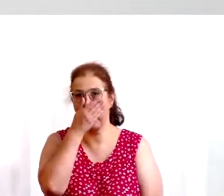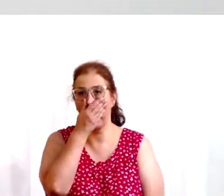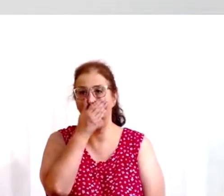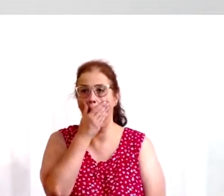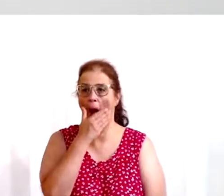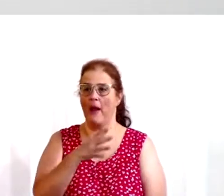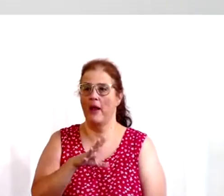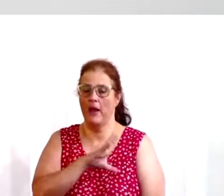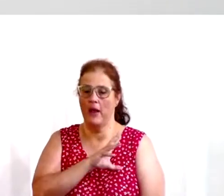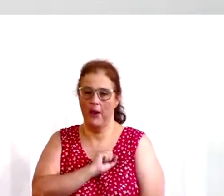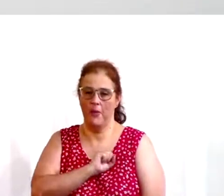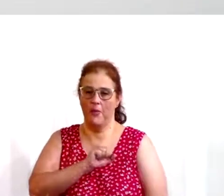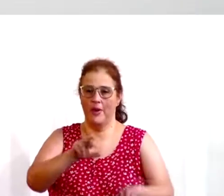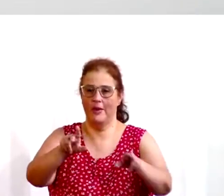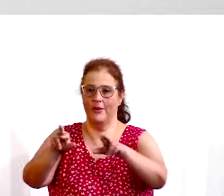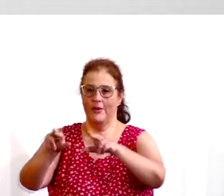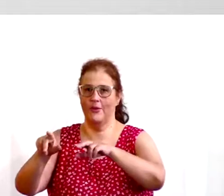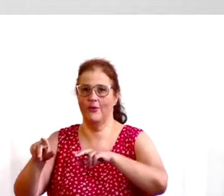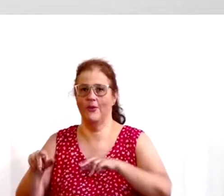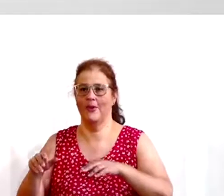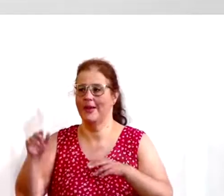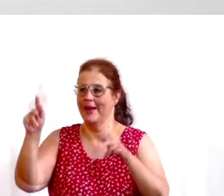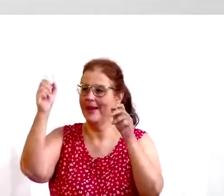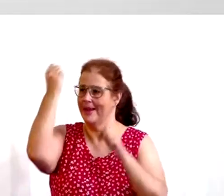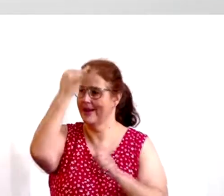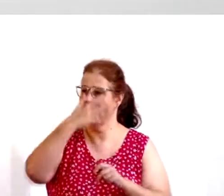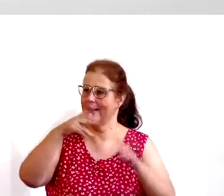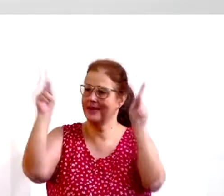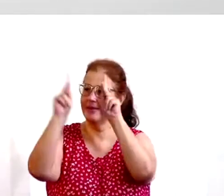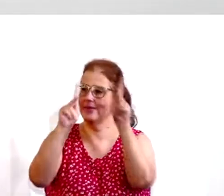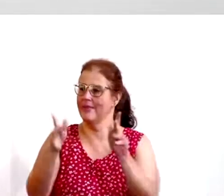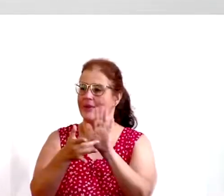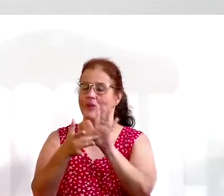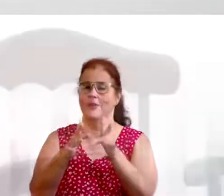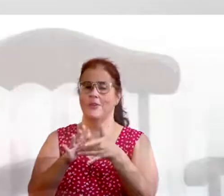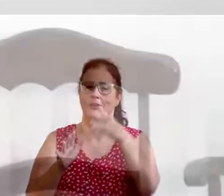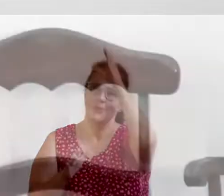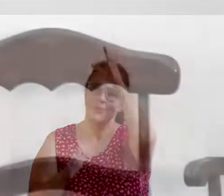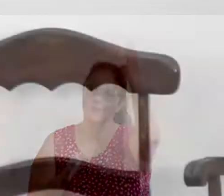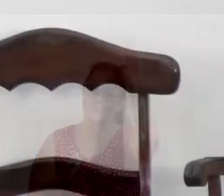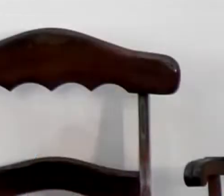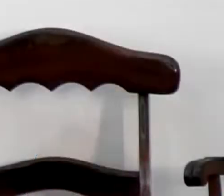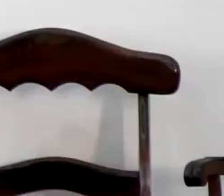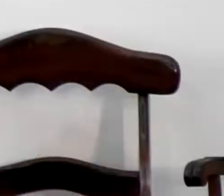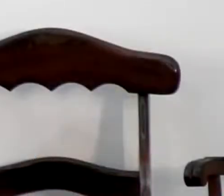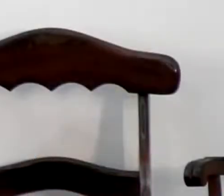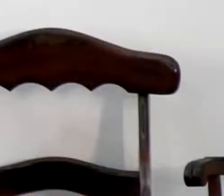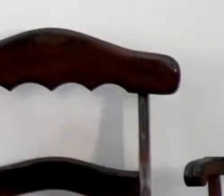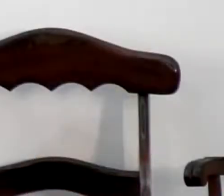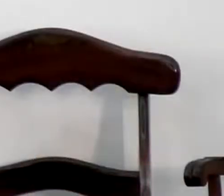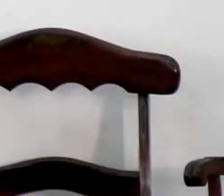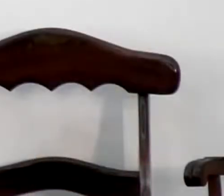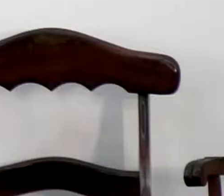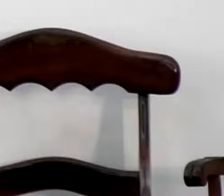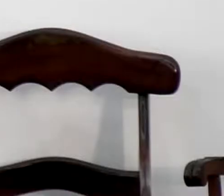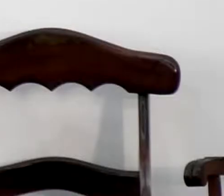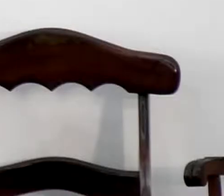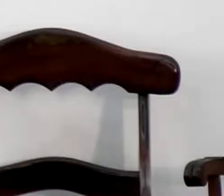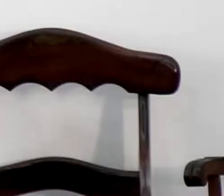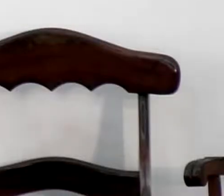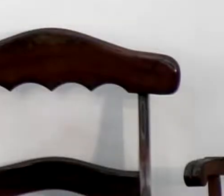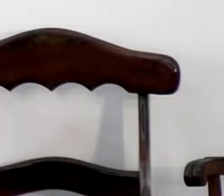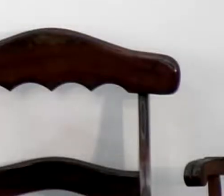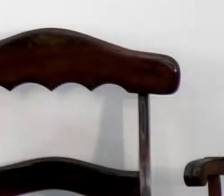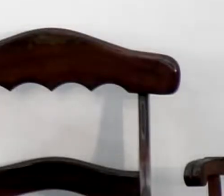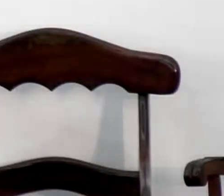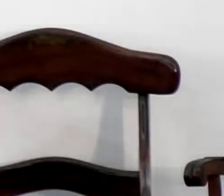Queridos irmãos e irmãs, a graça e a paz do Senhor Jesus Cristo seja com cada um. Antes de tudo, gratidão a Deus por